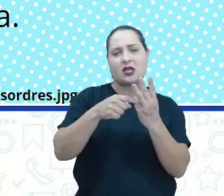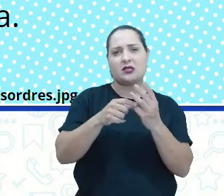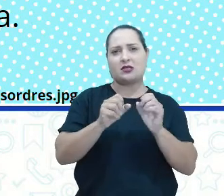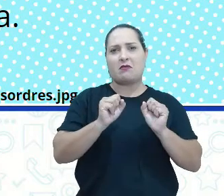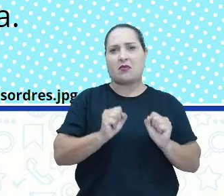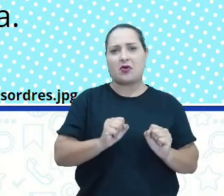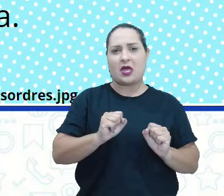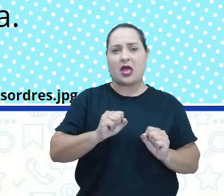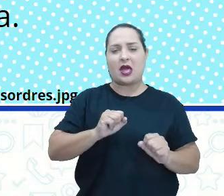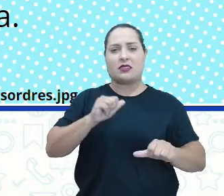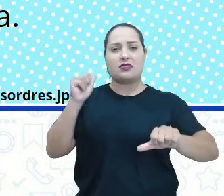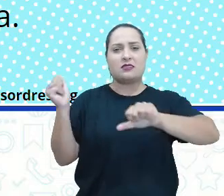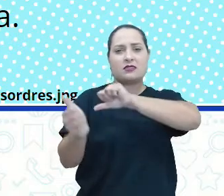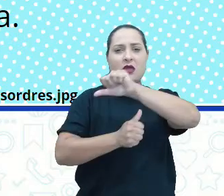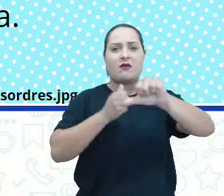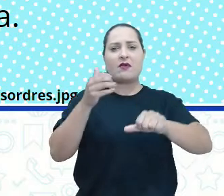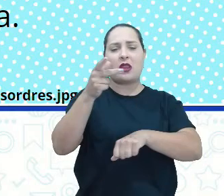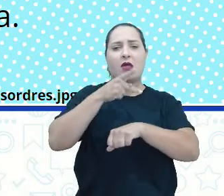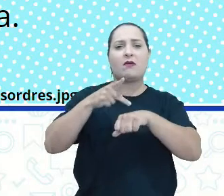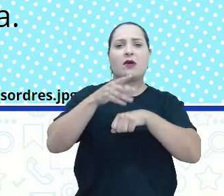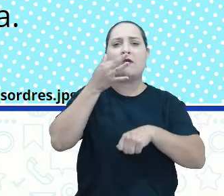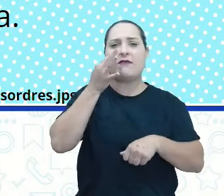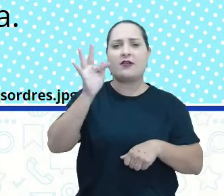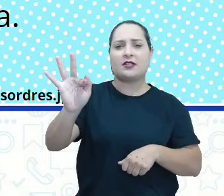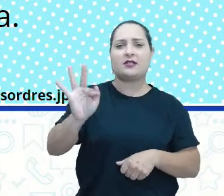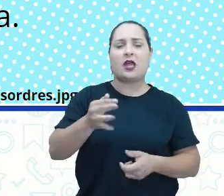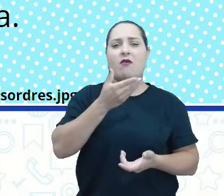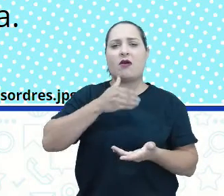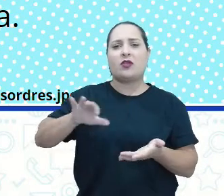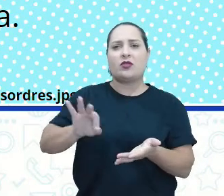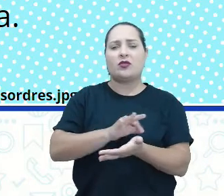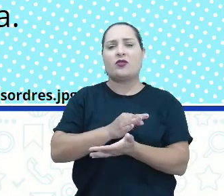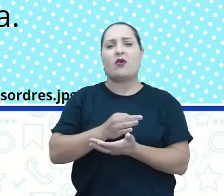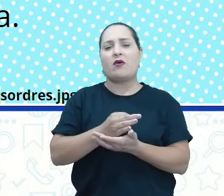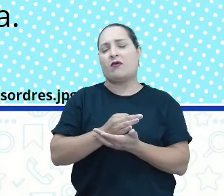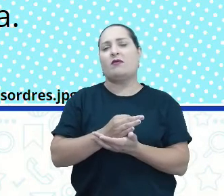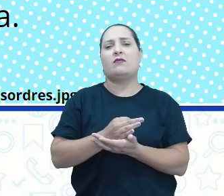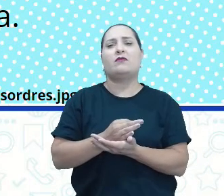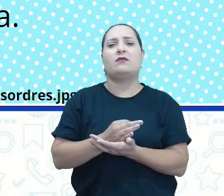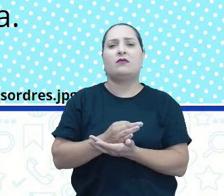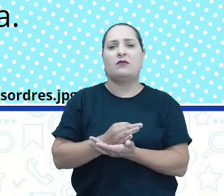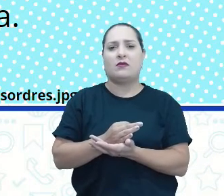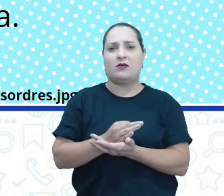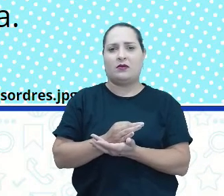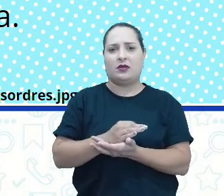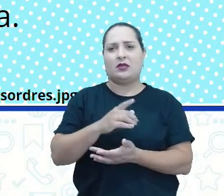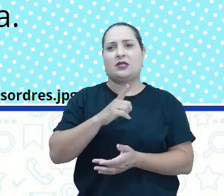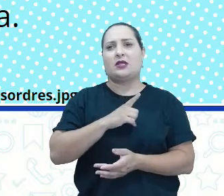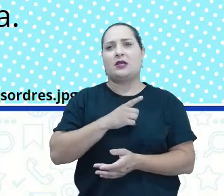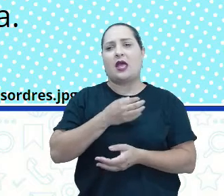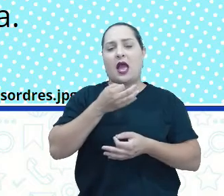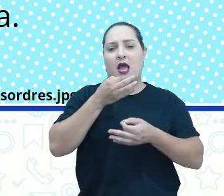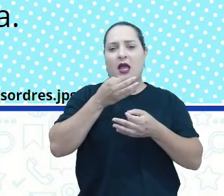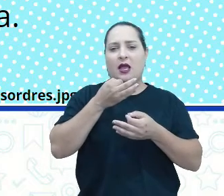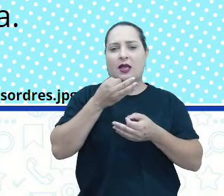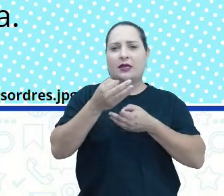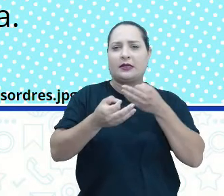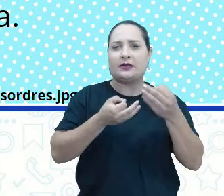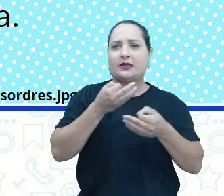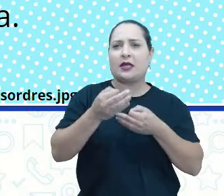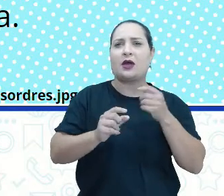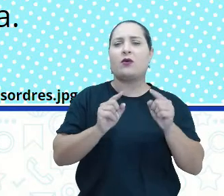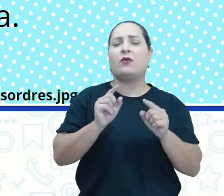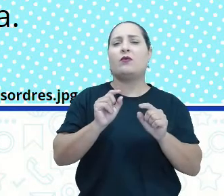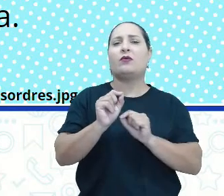Revolução Francesa. Aqui o autor da charge, né, a crítica do autor da charge é sobre a exploração